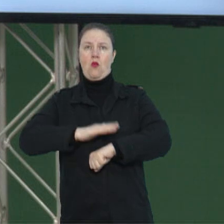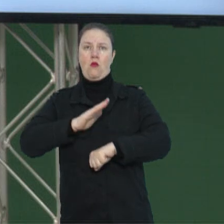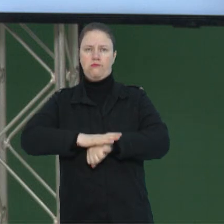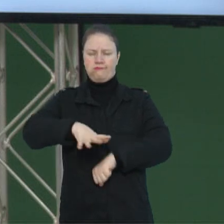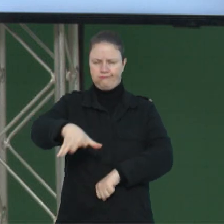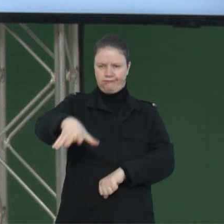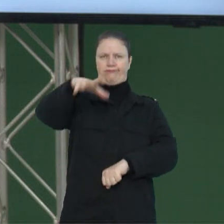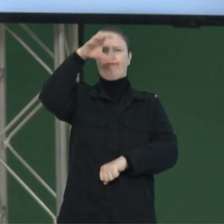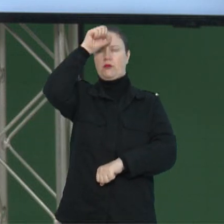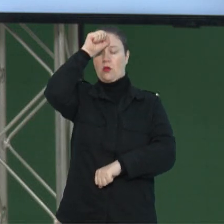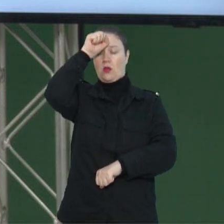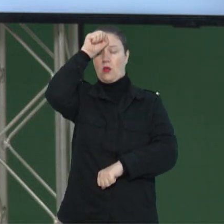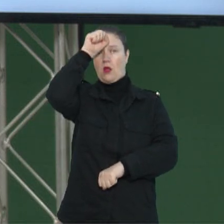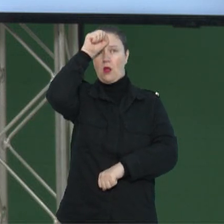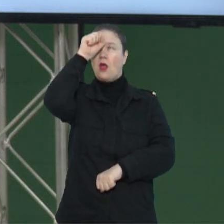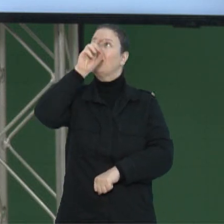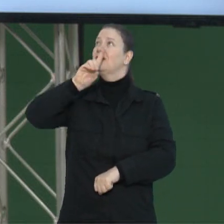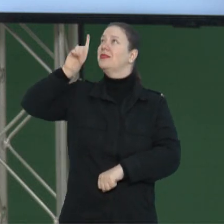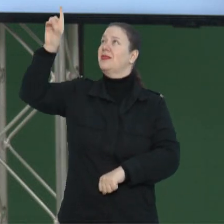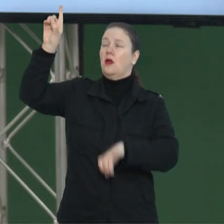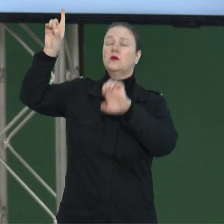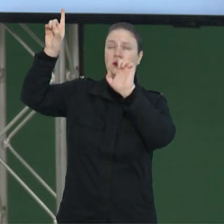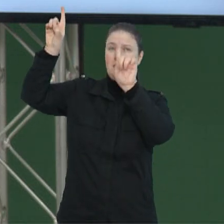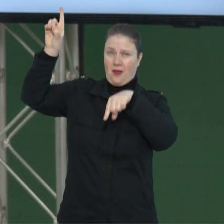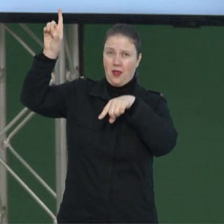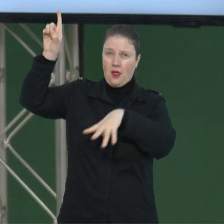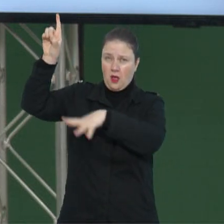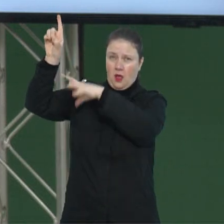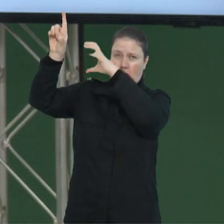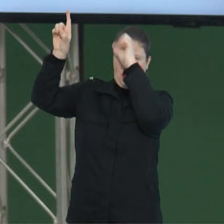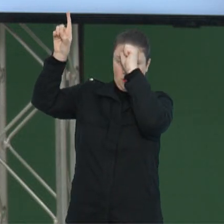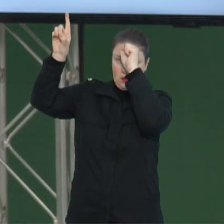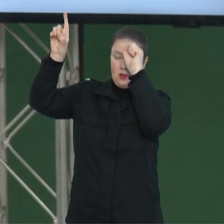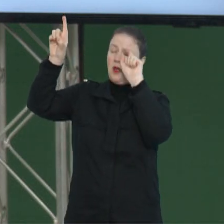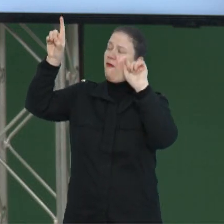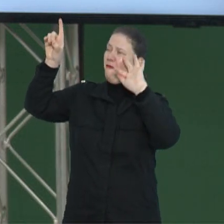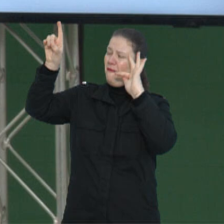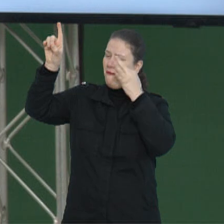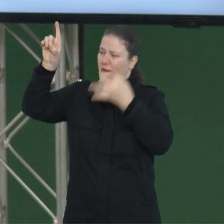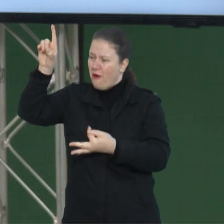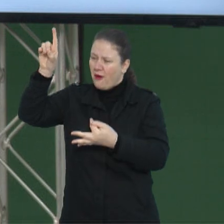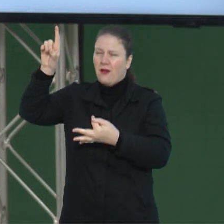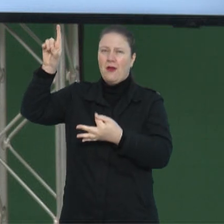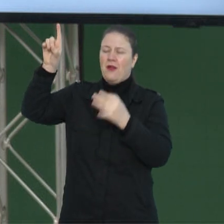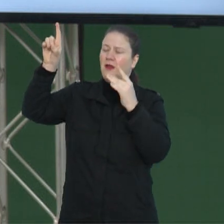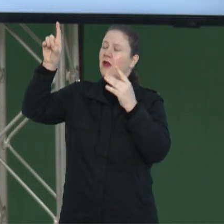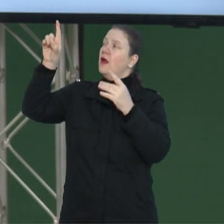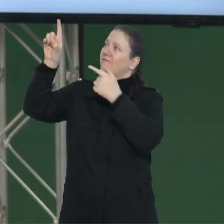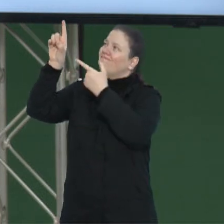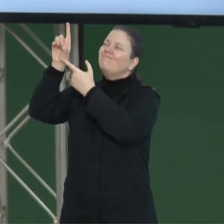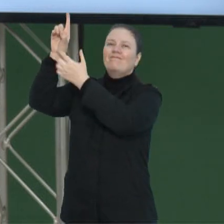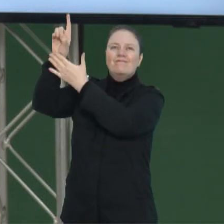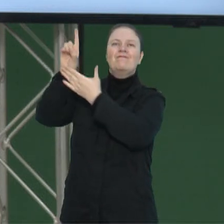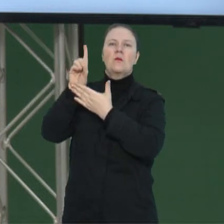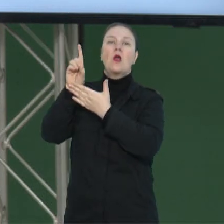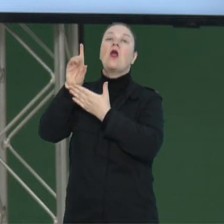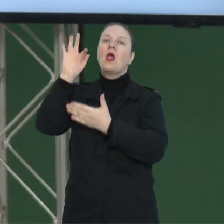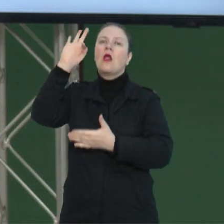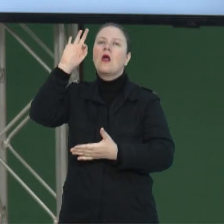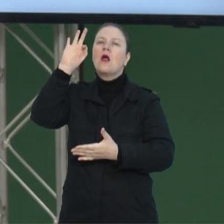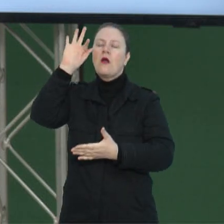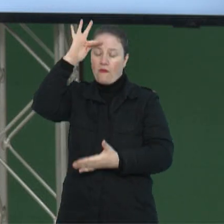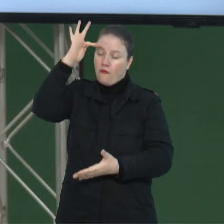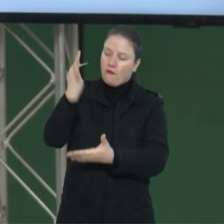conhecimento, né? Porque Deus é o conhecimento, Deus é a verdade, então a fé é o primeiro passo para se aproximar dele, mas a razão